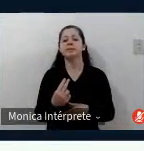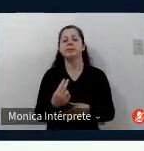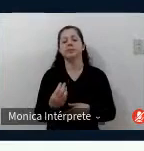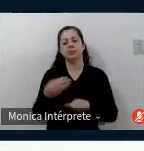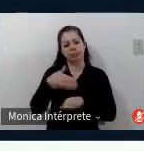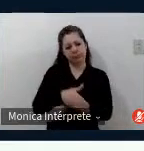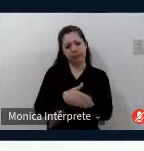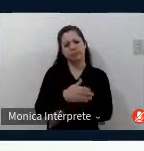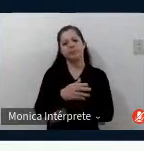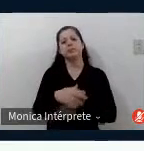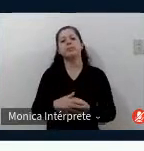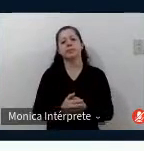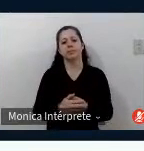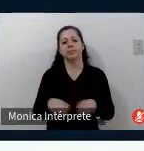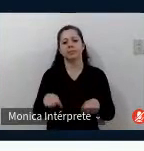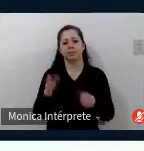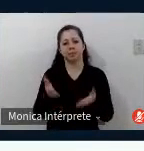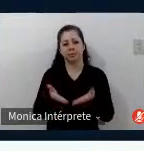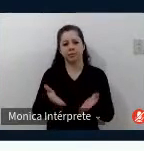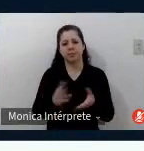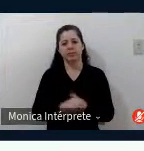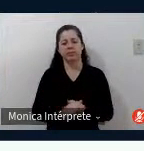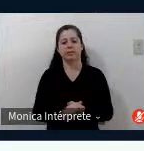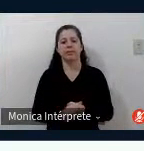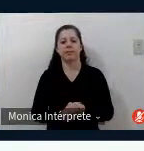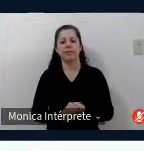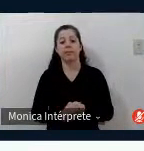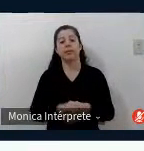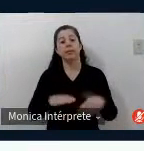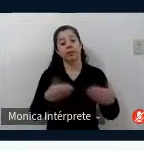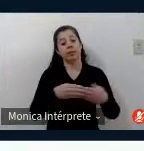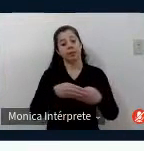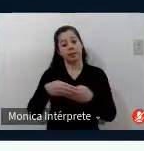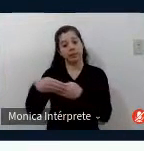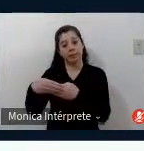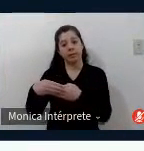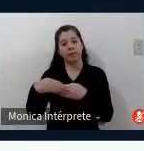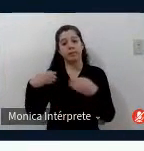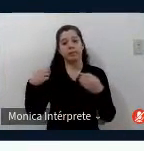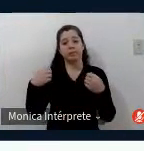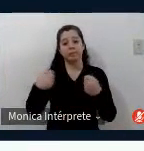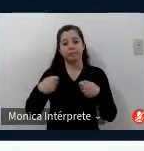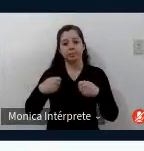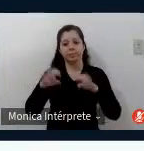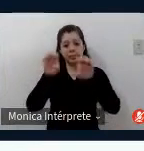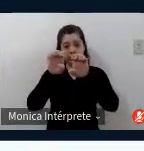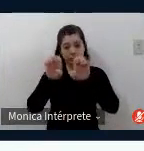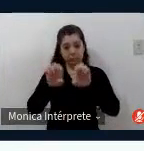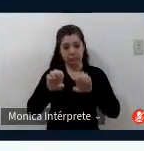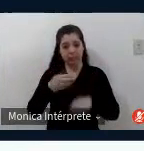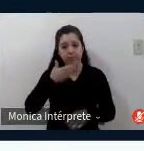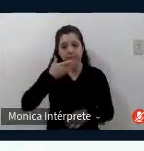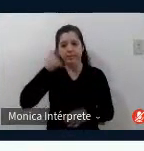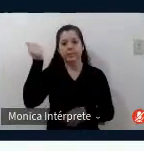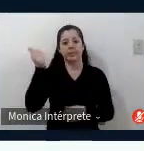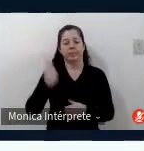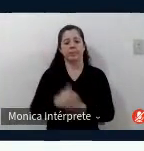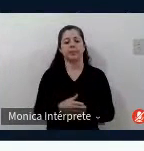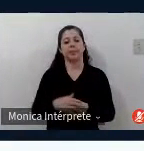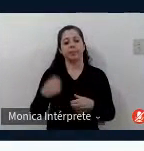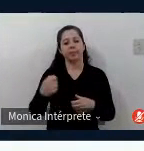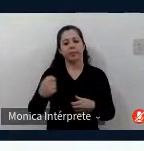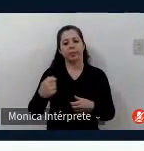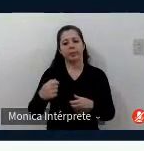ela vai ter que ser melhor estruturada, porque nós temos bastante trabalho pela frente. Pode passar.